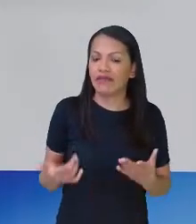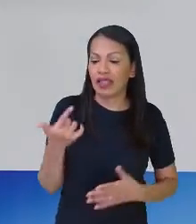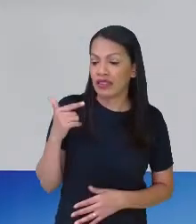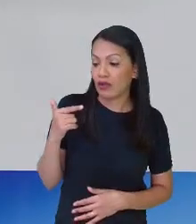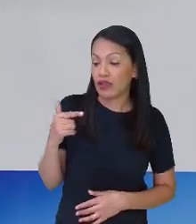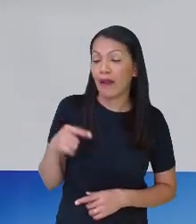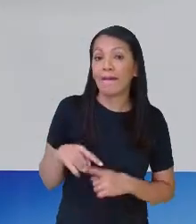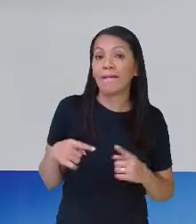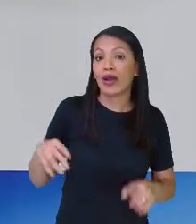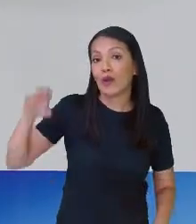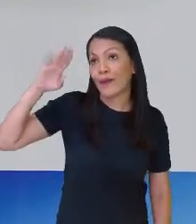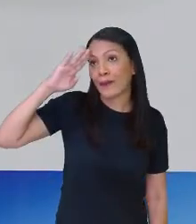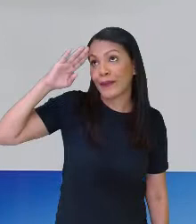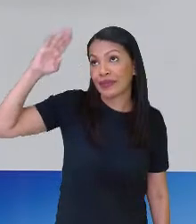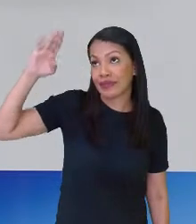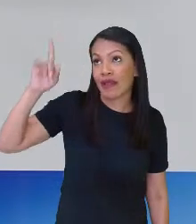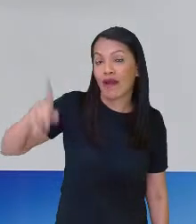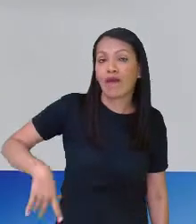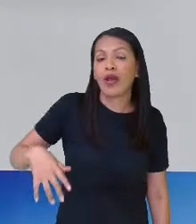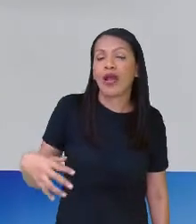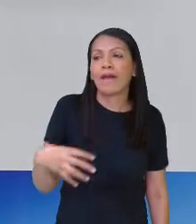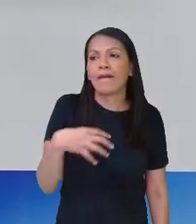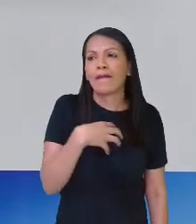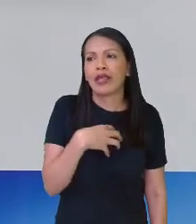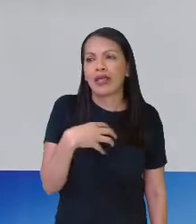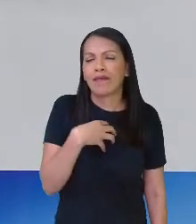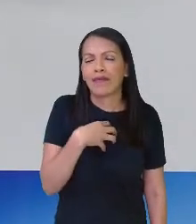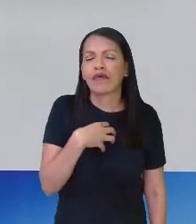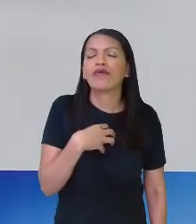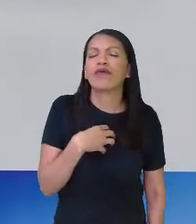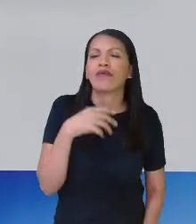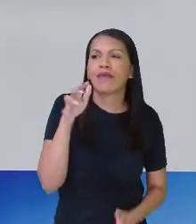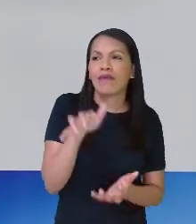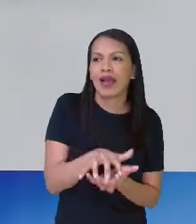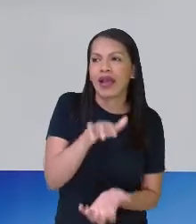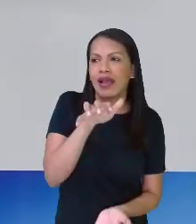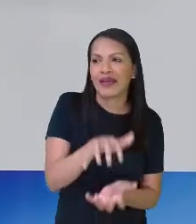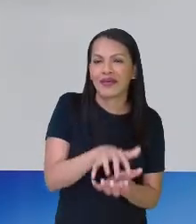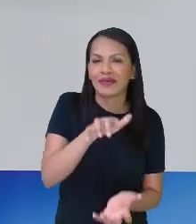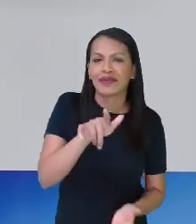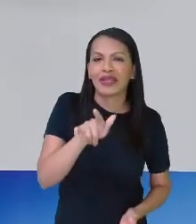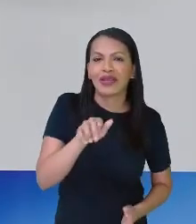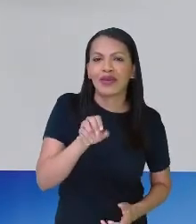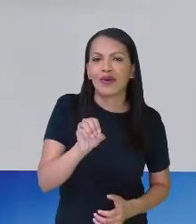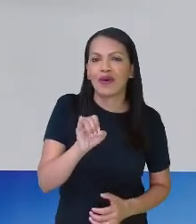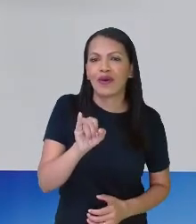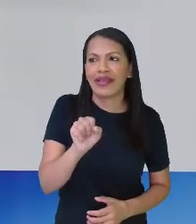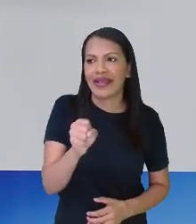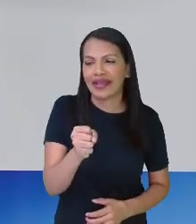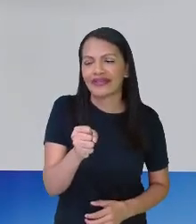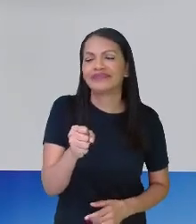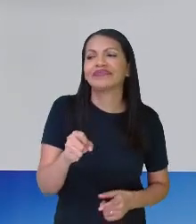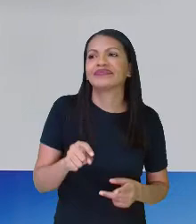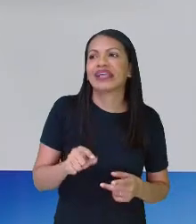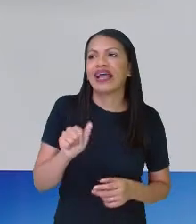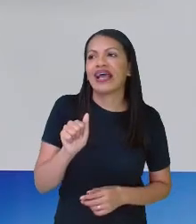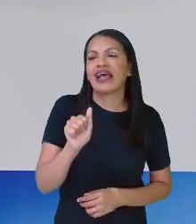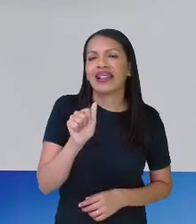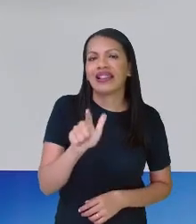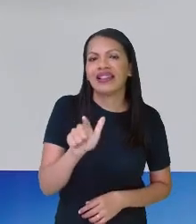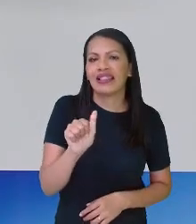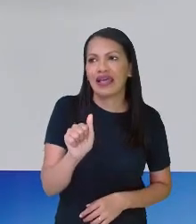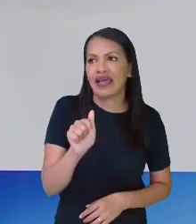os principais eram Pernambuco, Bahia, Goiás, Mato Grosso, Minas Gerais e Alagoas, tá certo? E olha